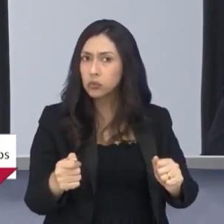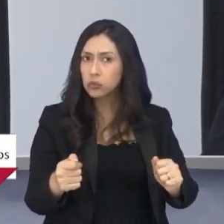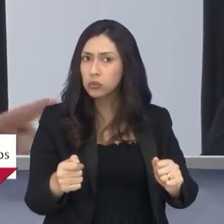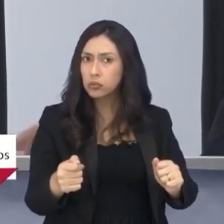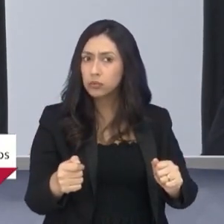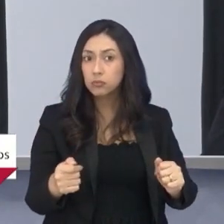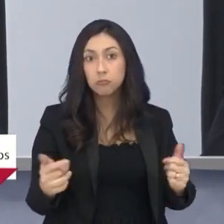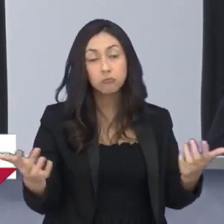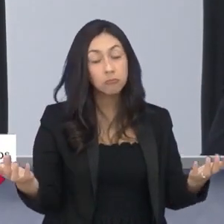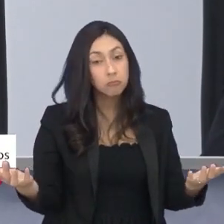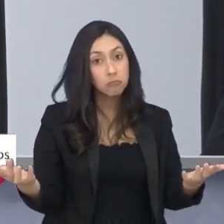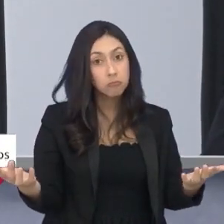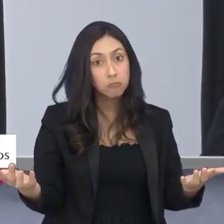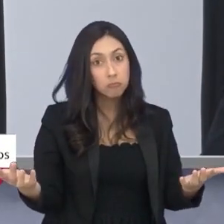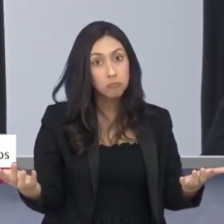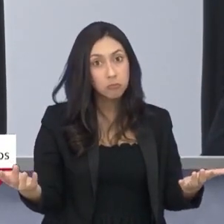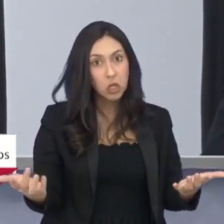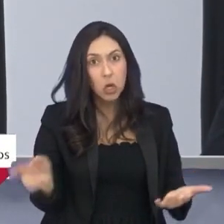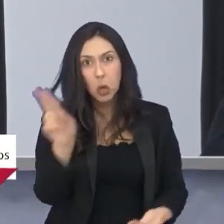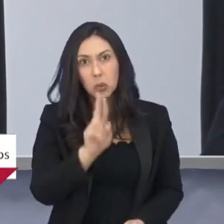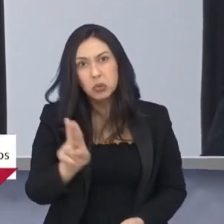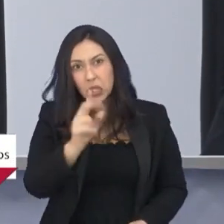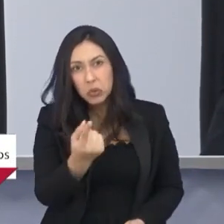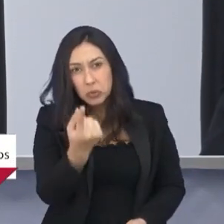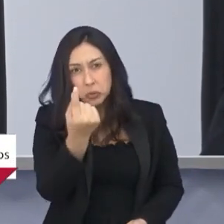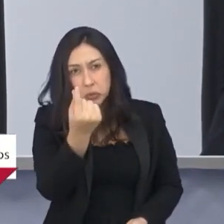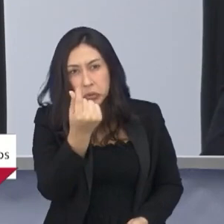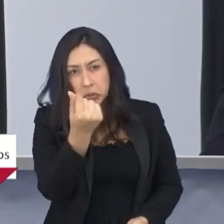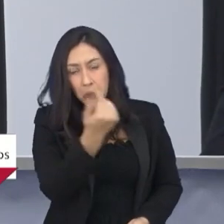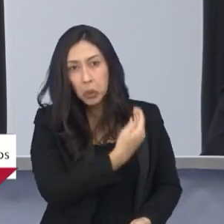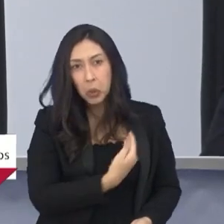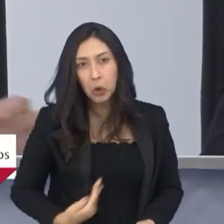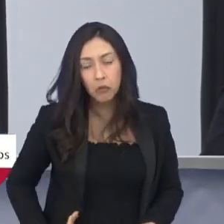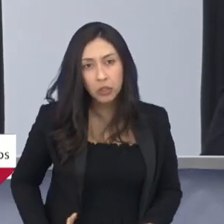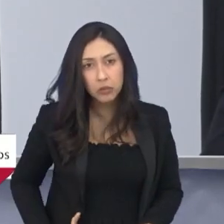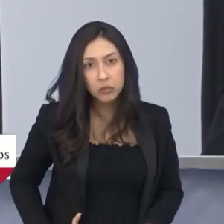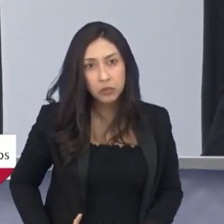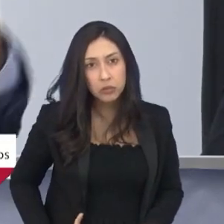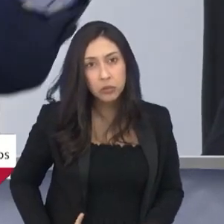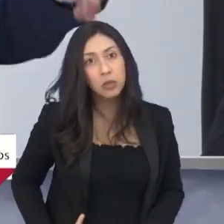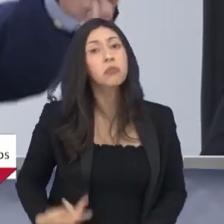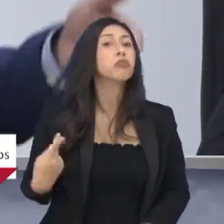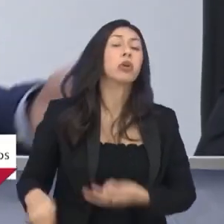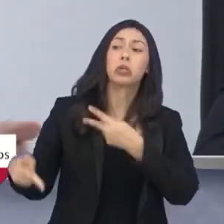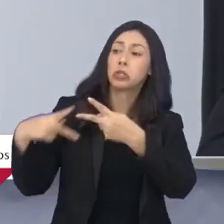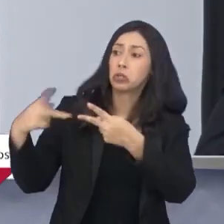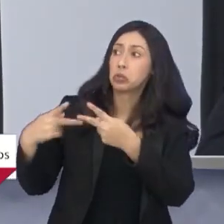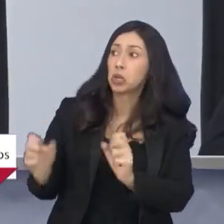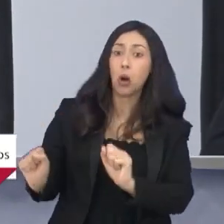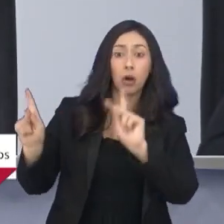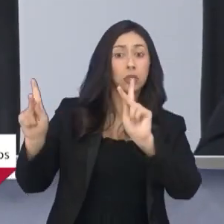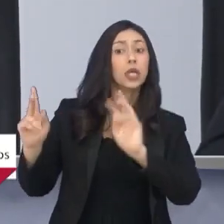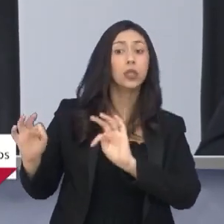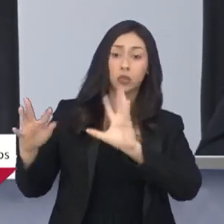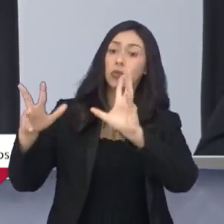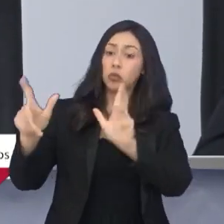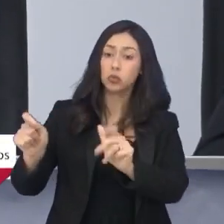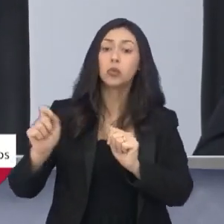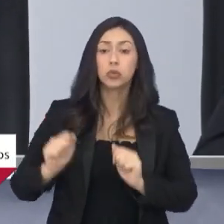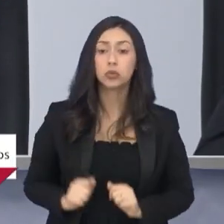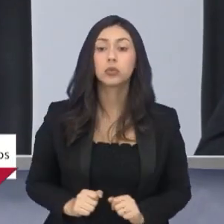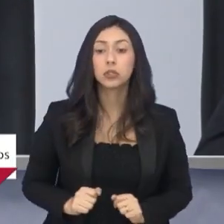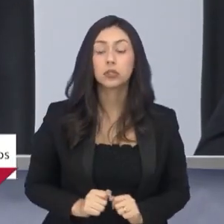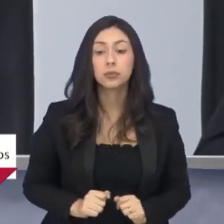aqui com recurso público de São José tudo bem Estão todos aqui já né